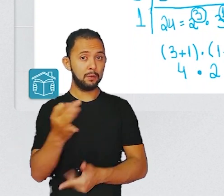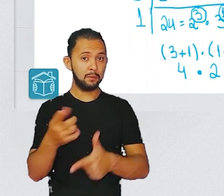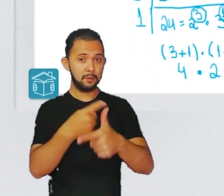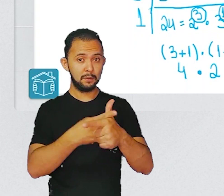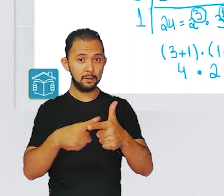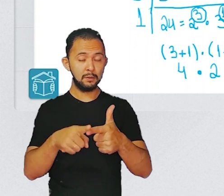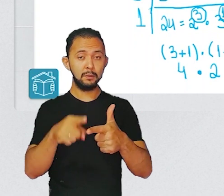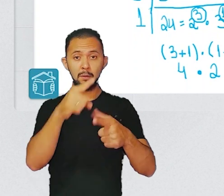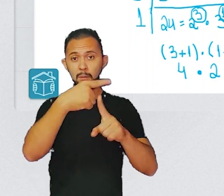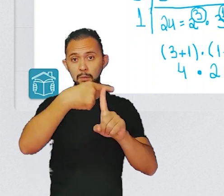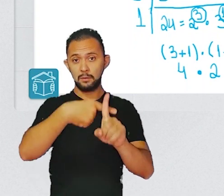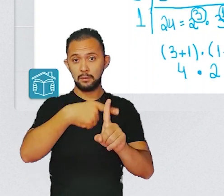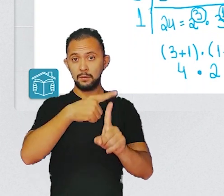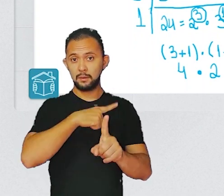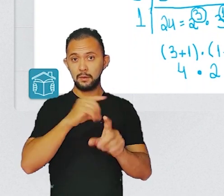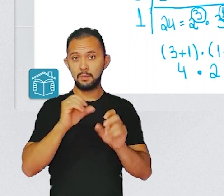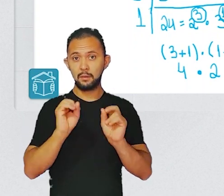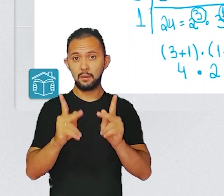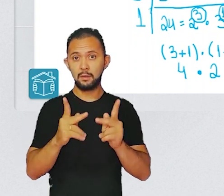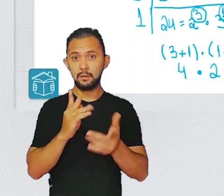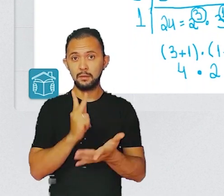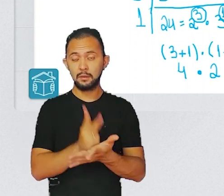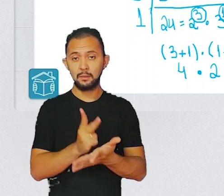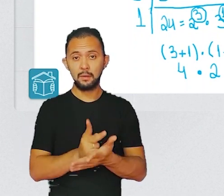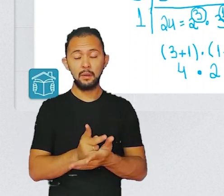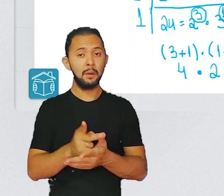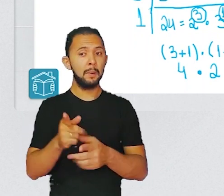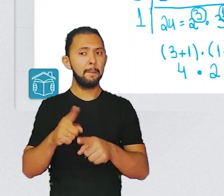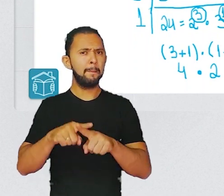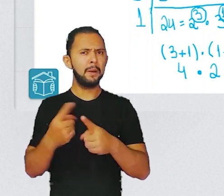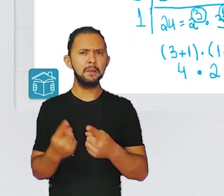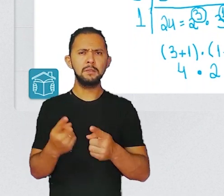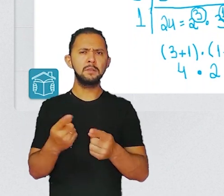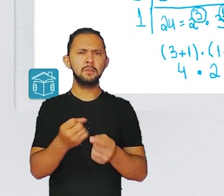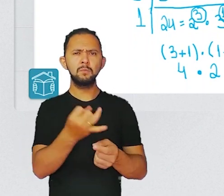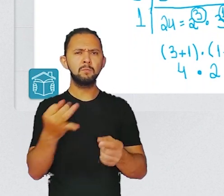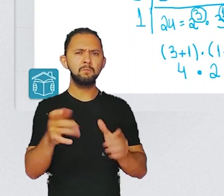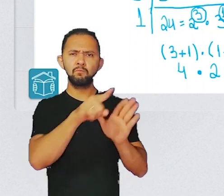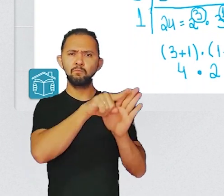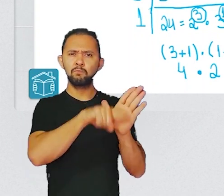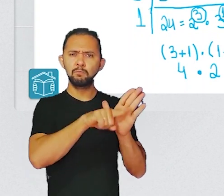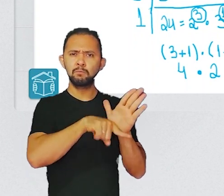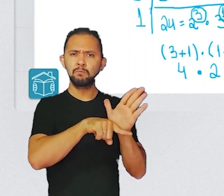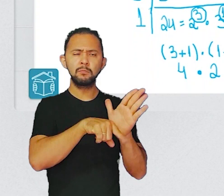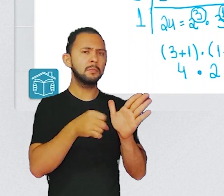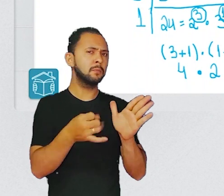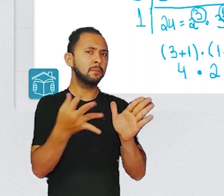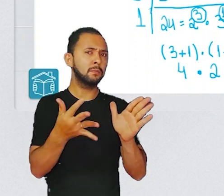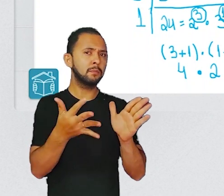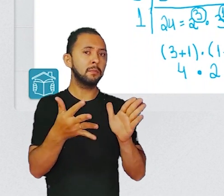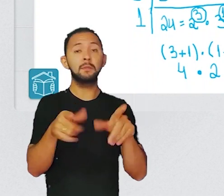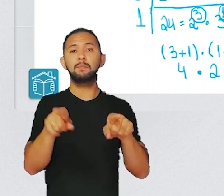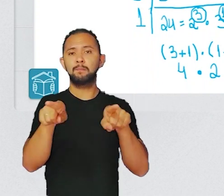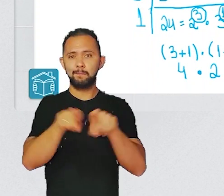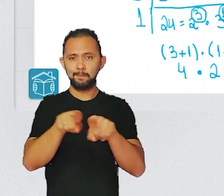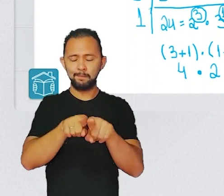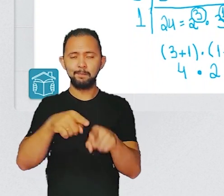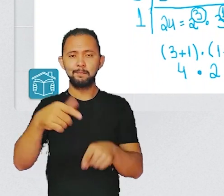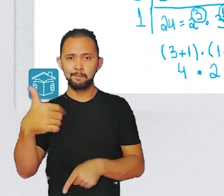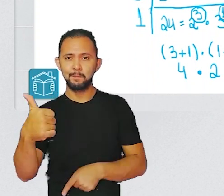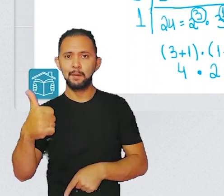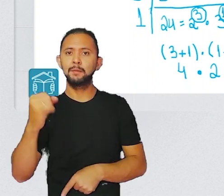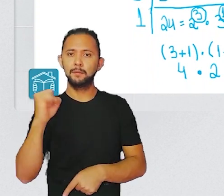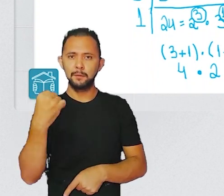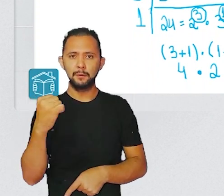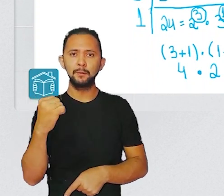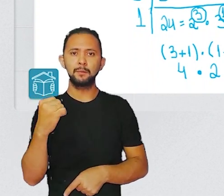sempre. Beleza? E os negativos, professor? Simples. São 18 também. São sempre